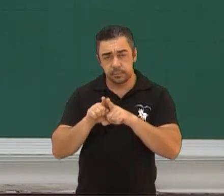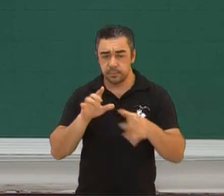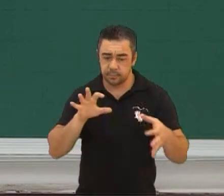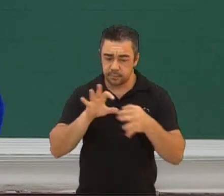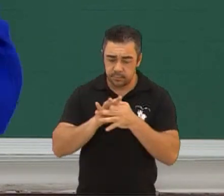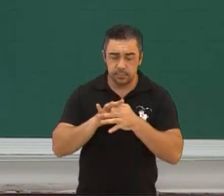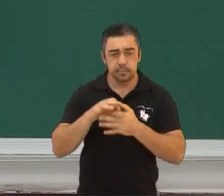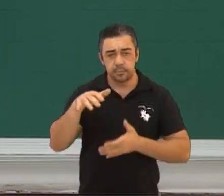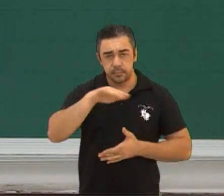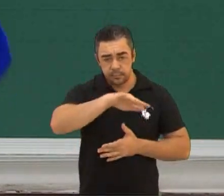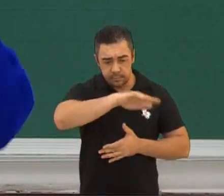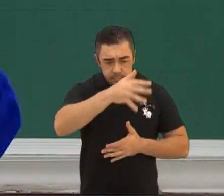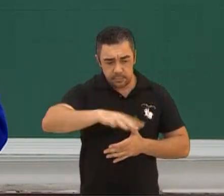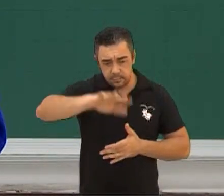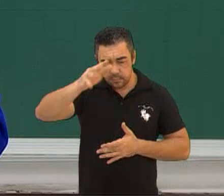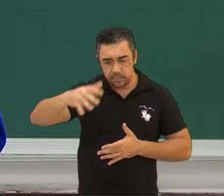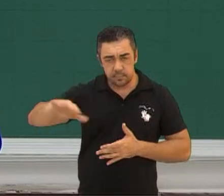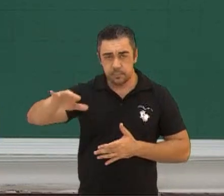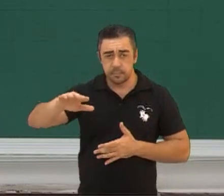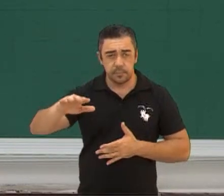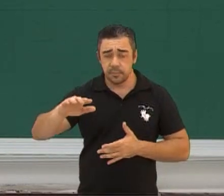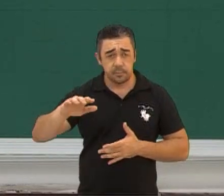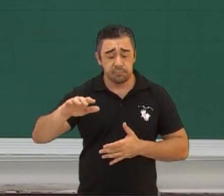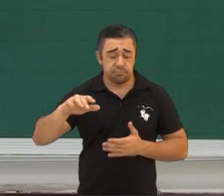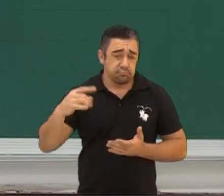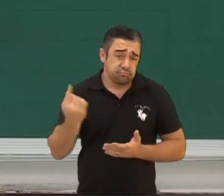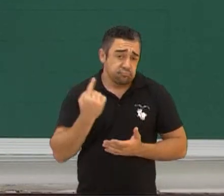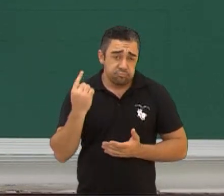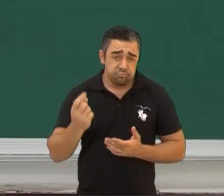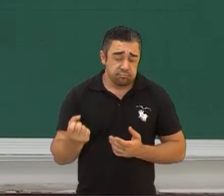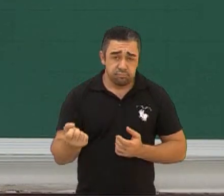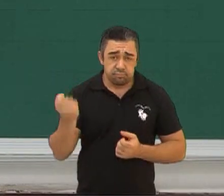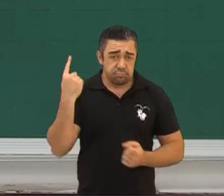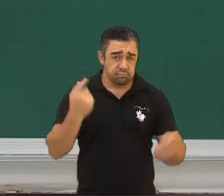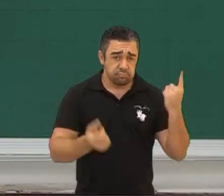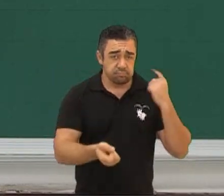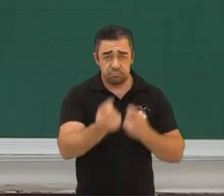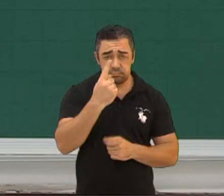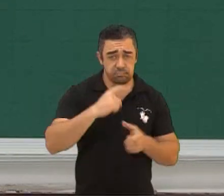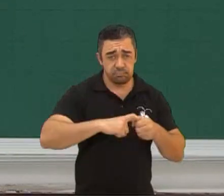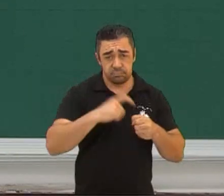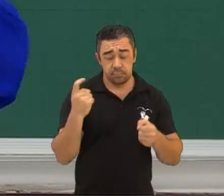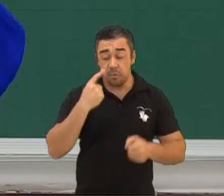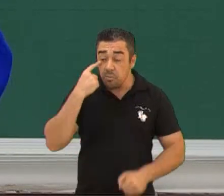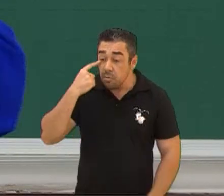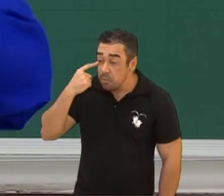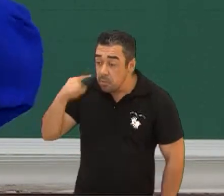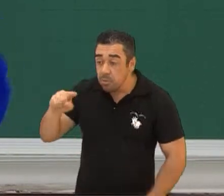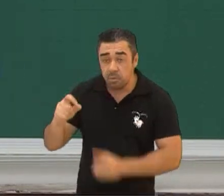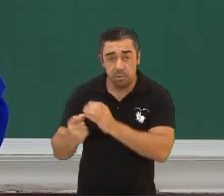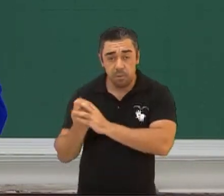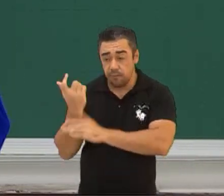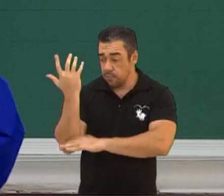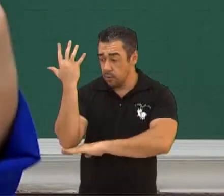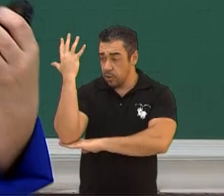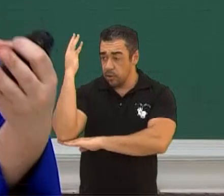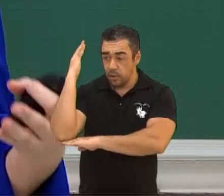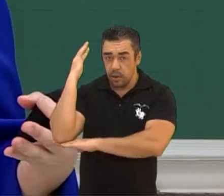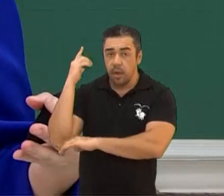ligados ao relevo são todos interdependentes. Então, quando a gente olha a vegetação, literalmente a gente tem uma questão